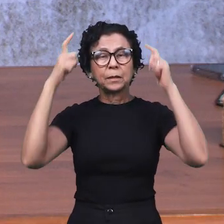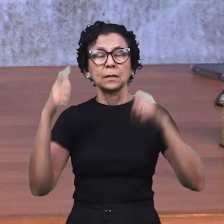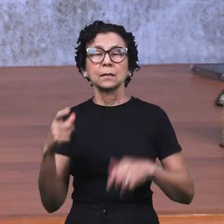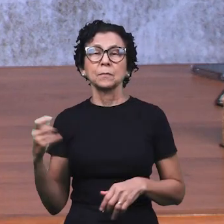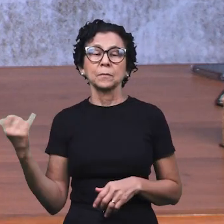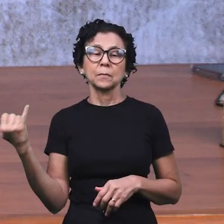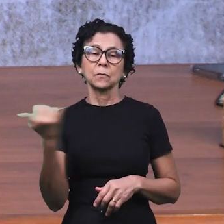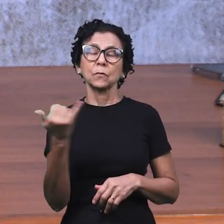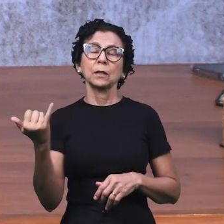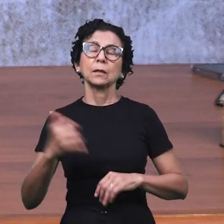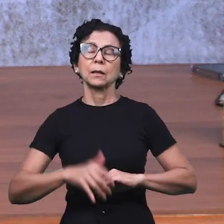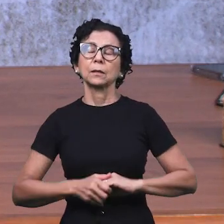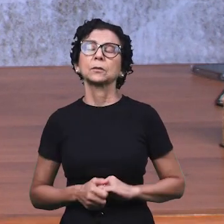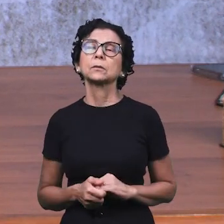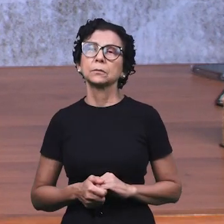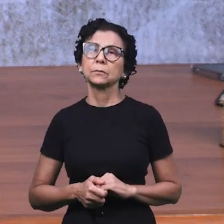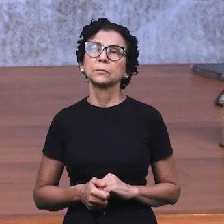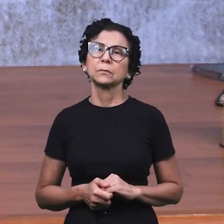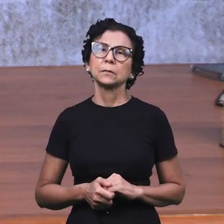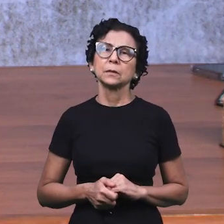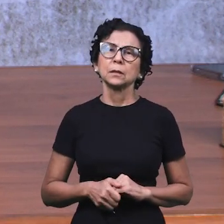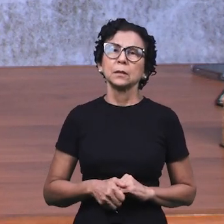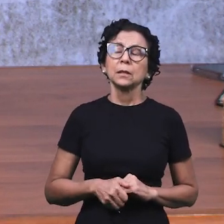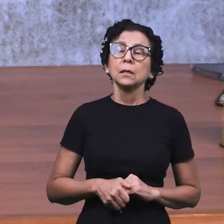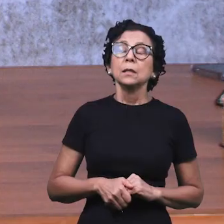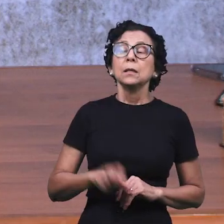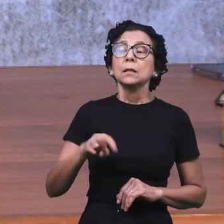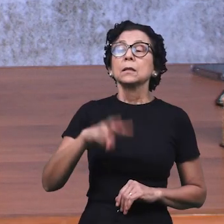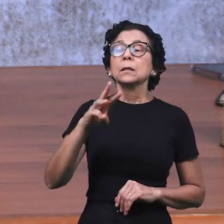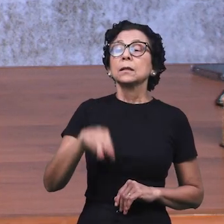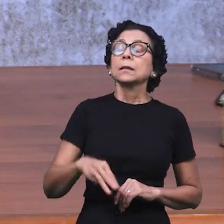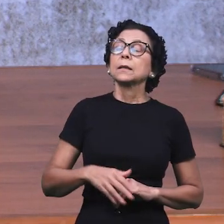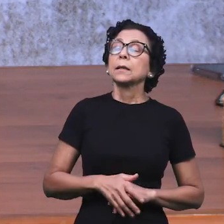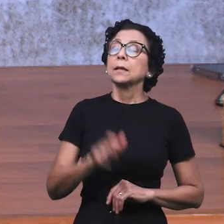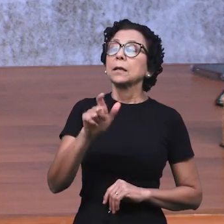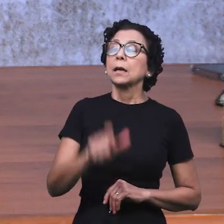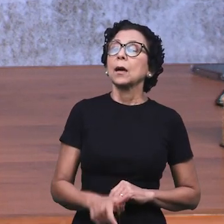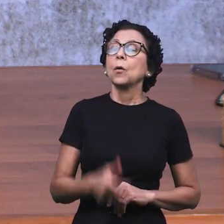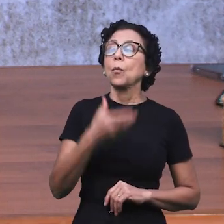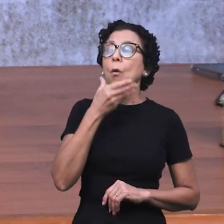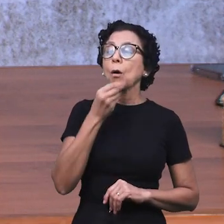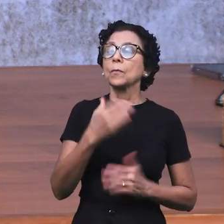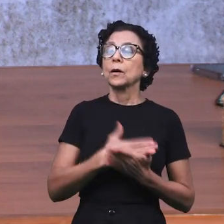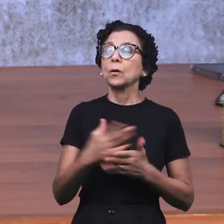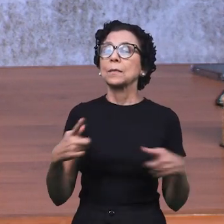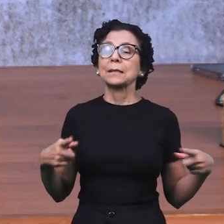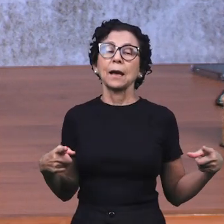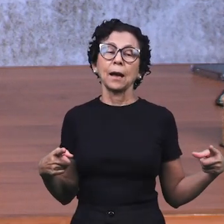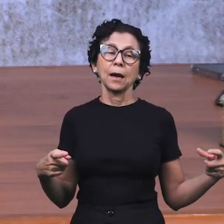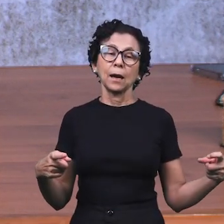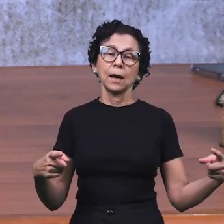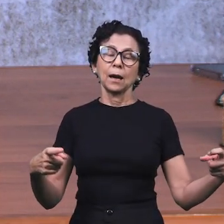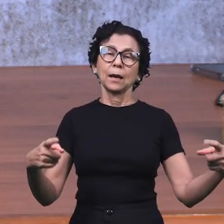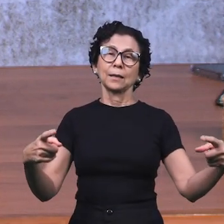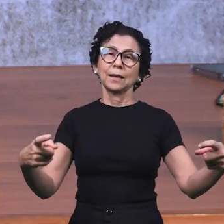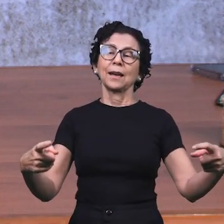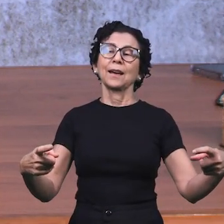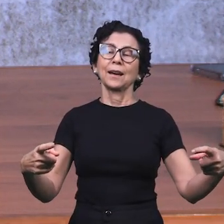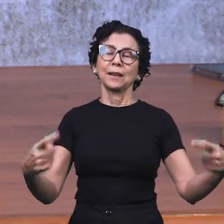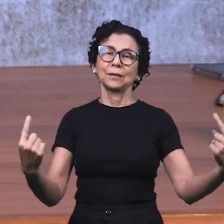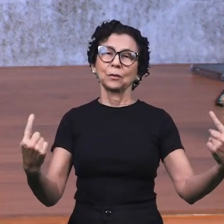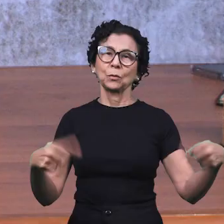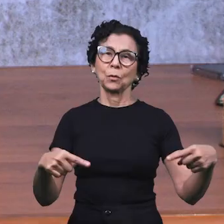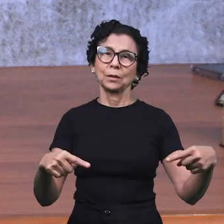aos outros: quem será o varão que começará a pelejar contra os filhos de